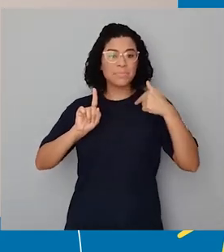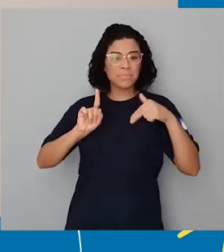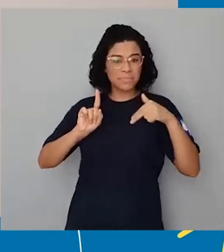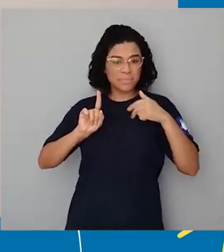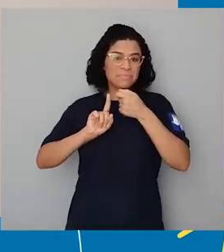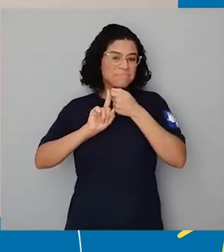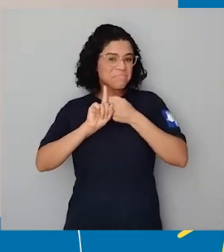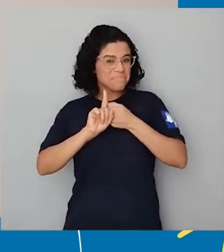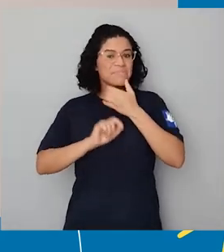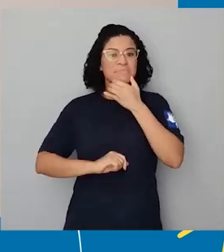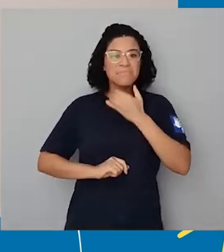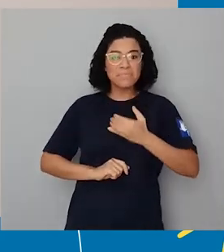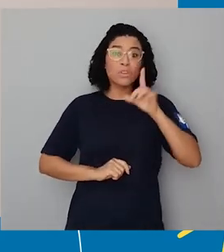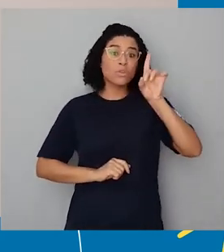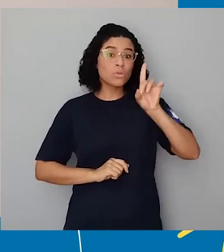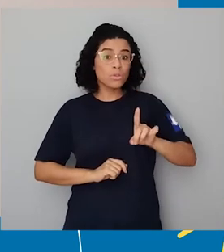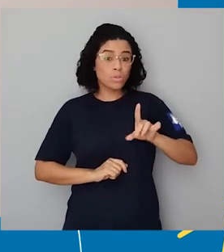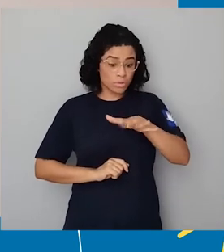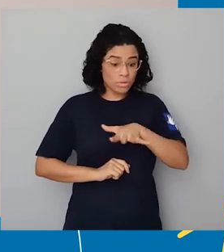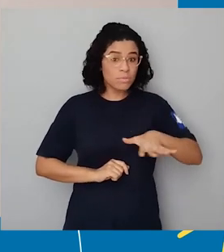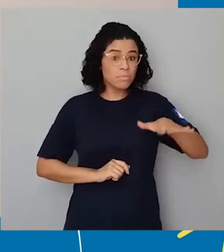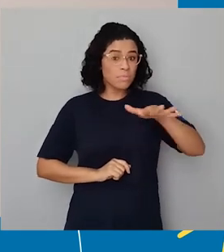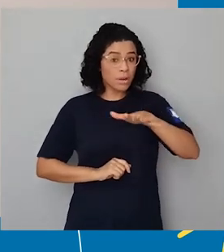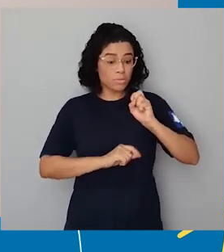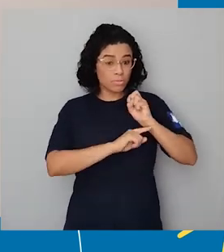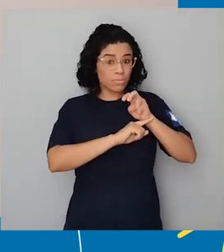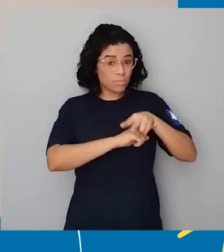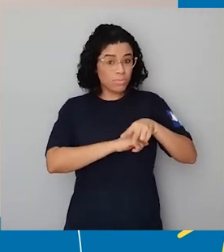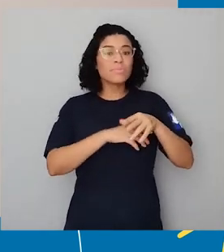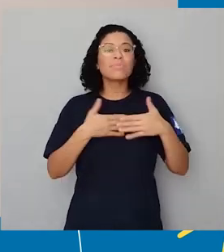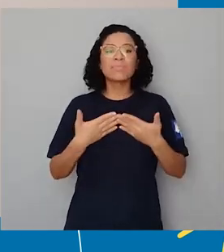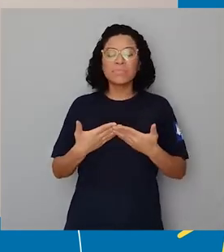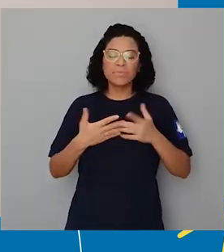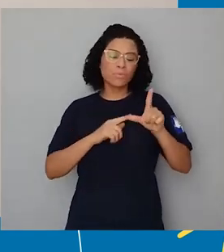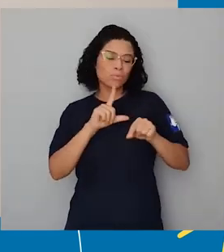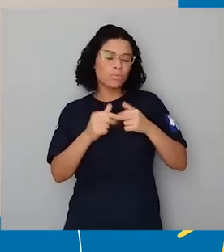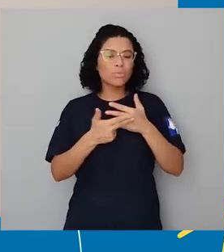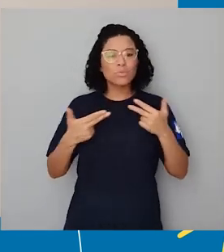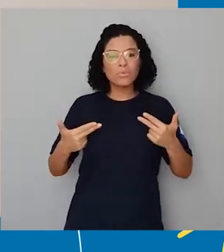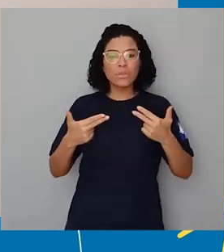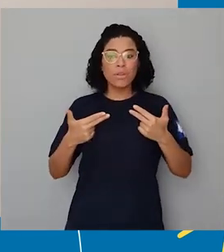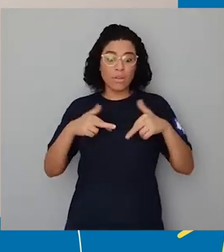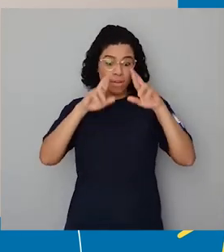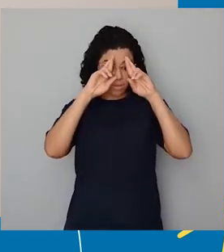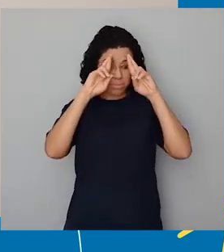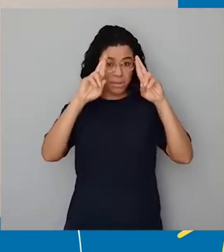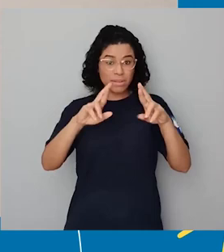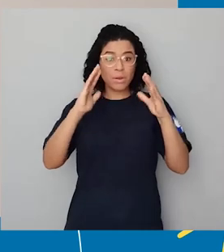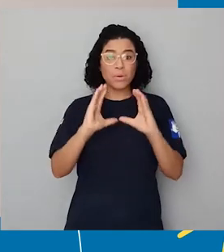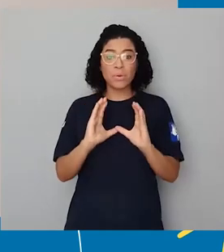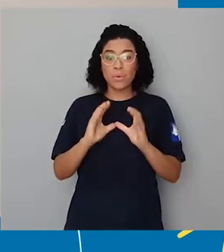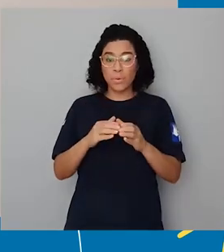dezembro, direitos a ocupar espaços, a tomar decisões, a respeitar o coletivo